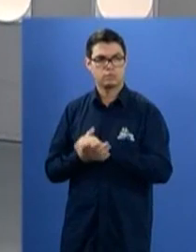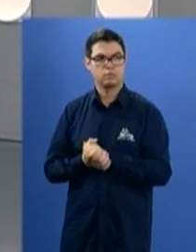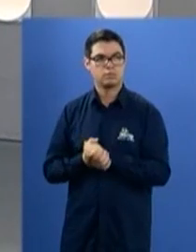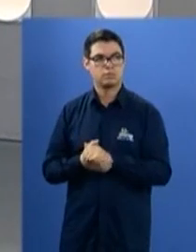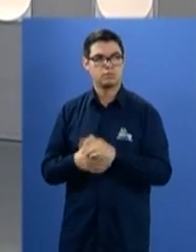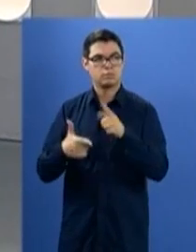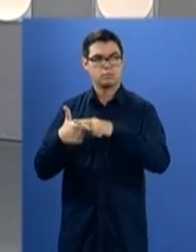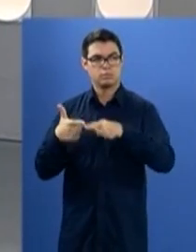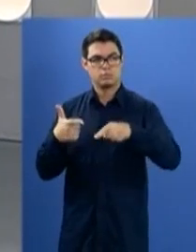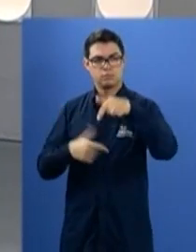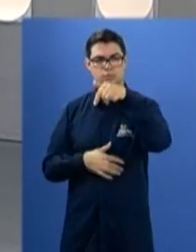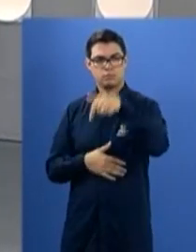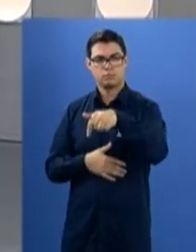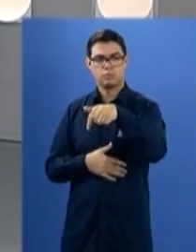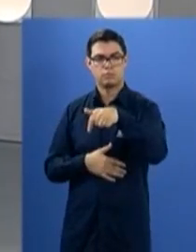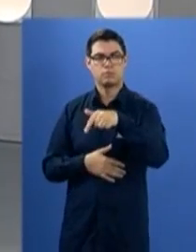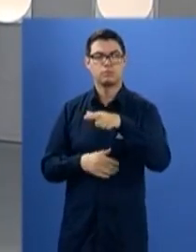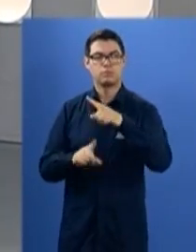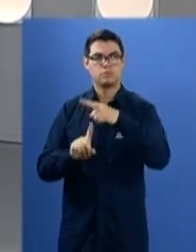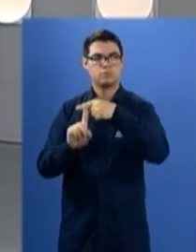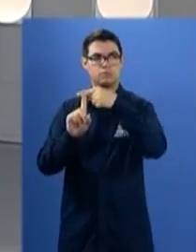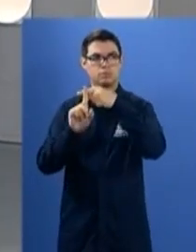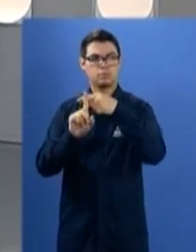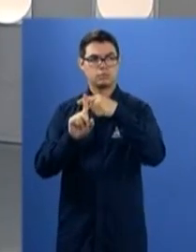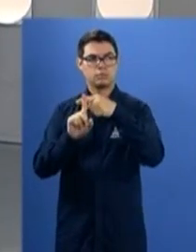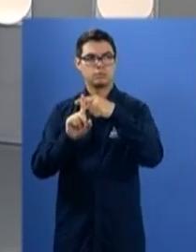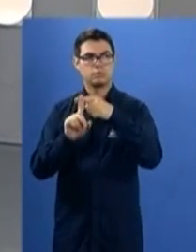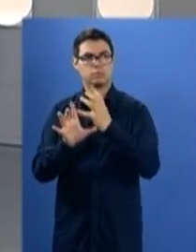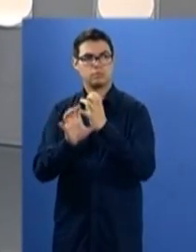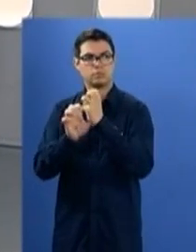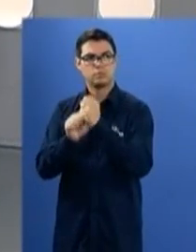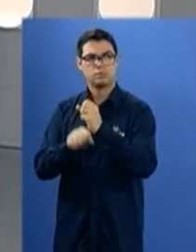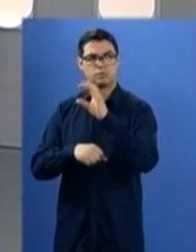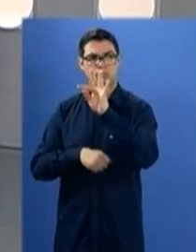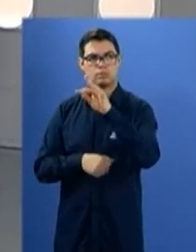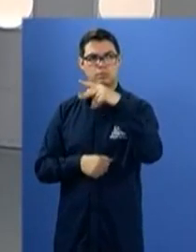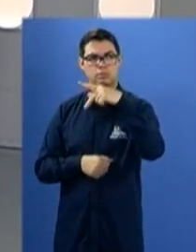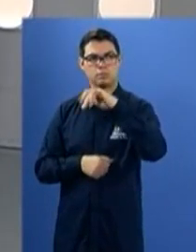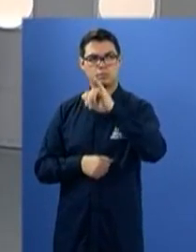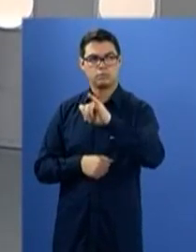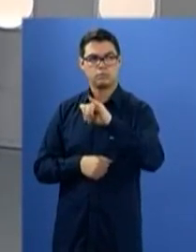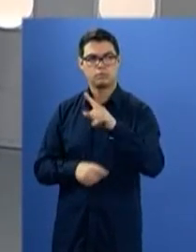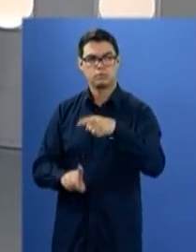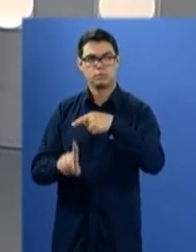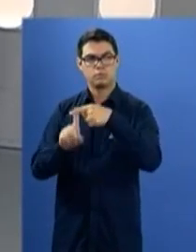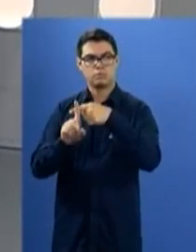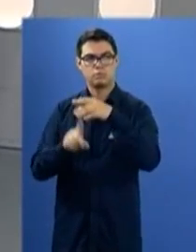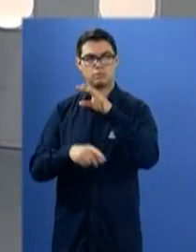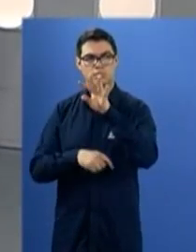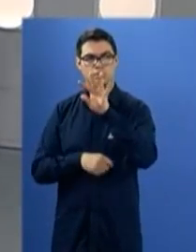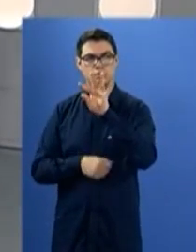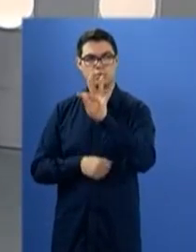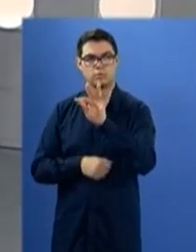Q, mais uma somatória de TPI, mais um